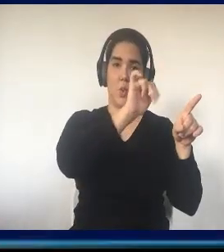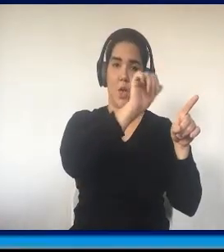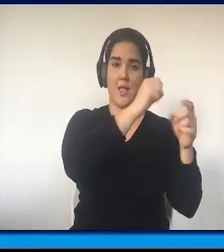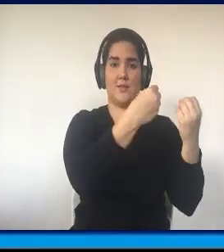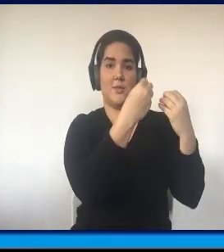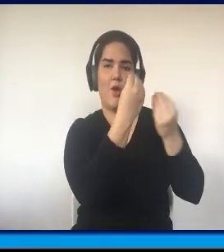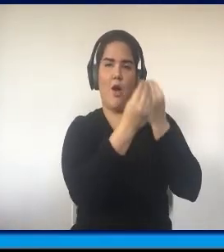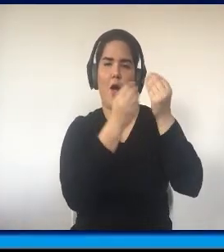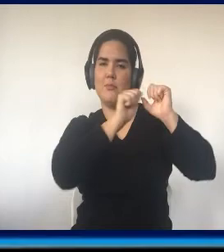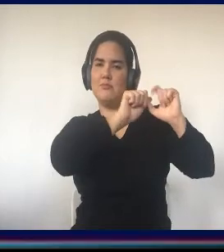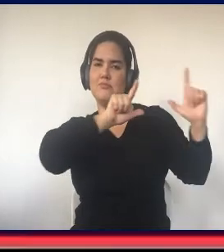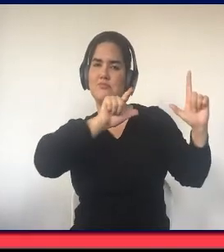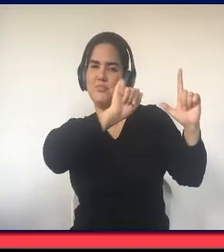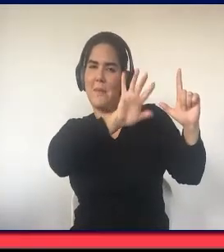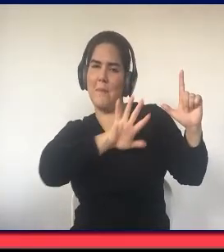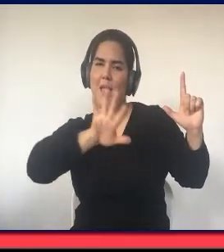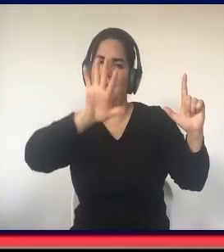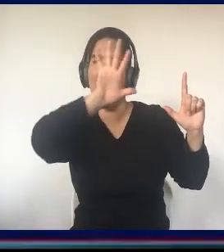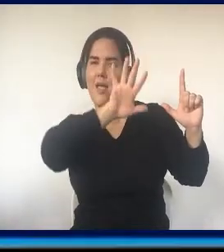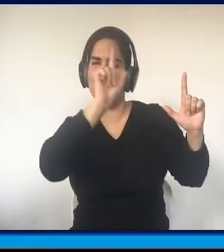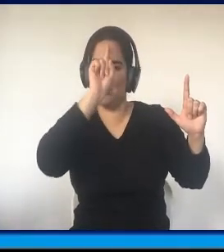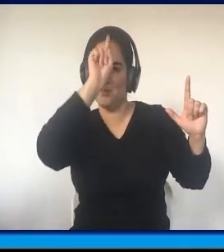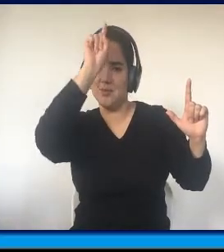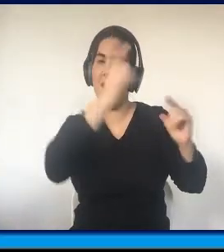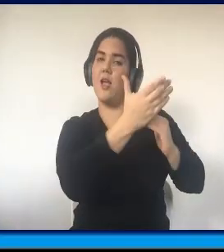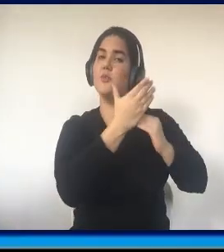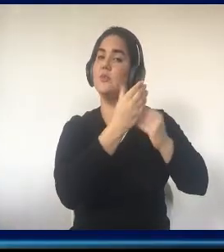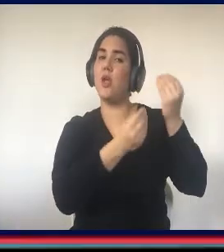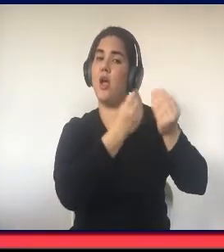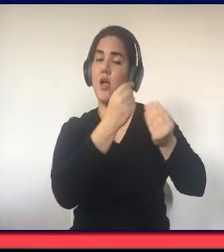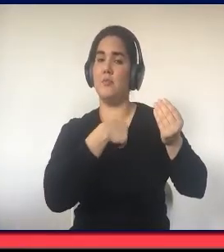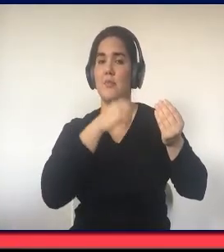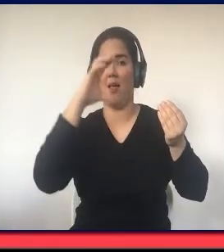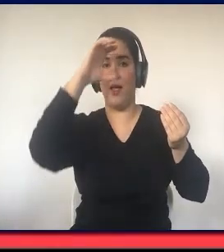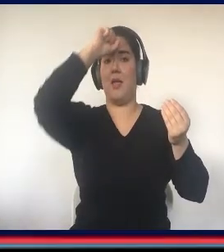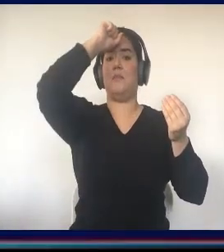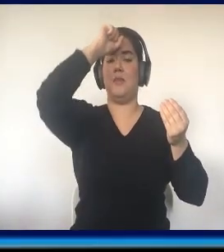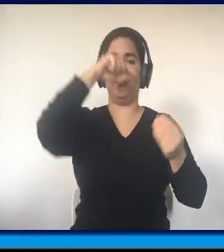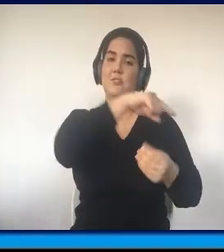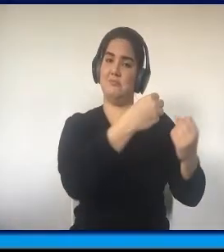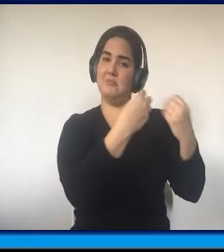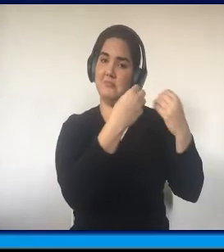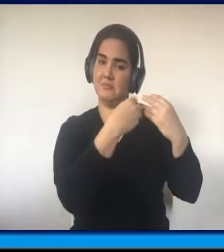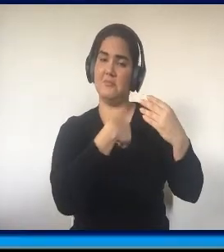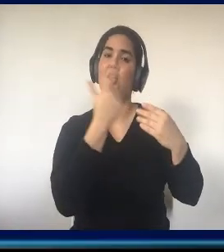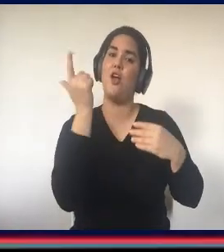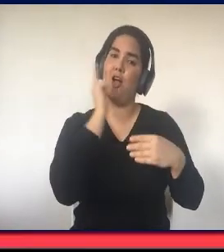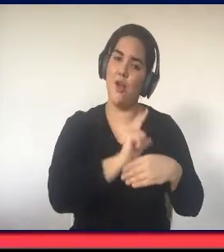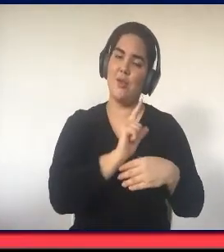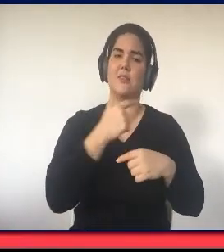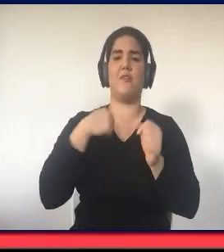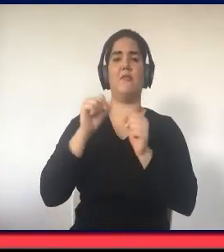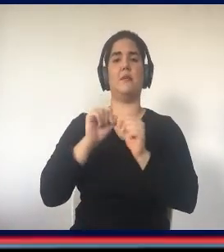que faz esse negócio? Como que me ajuda aí? E aí ele me ensinou, eu fui lá e coloquei, fiz aqui e tal, né? O meu dente